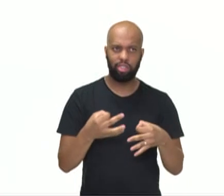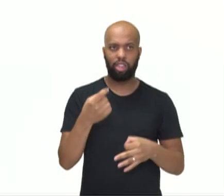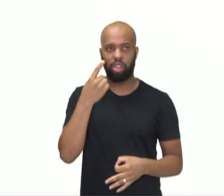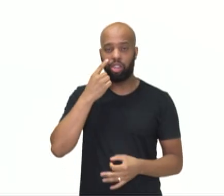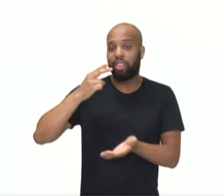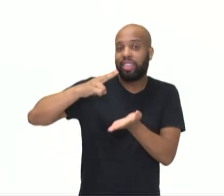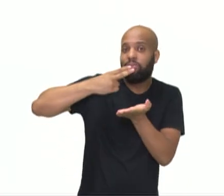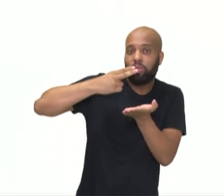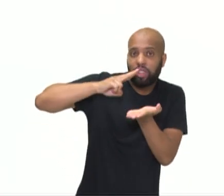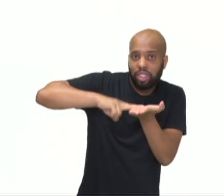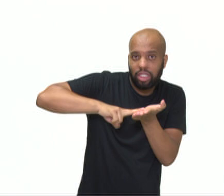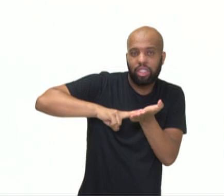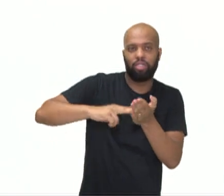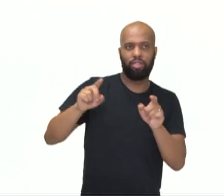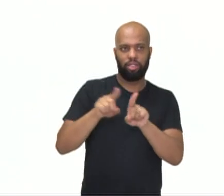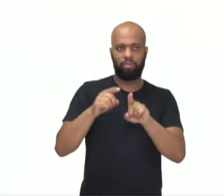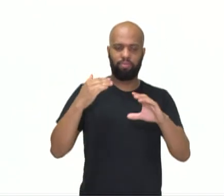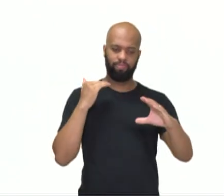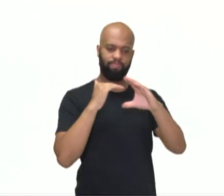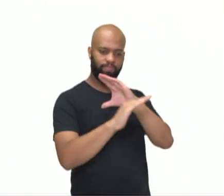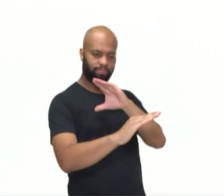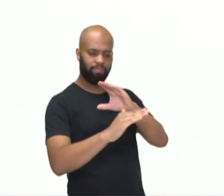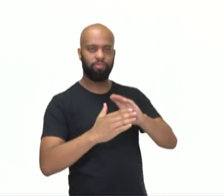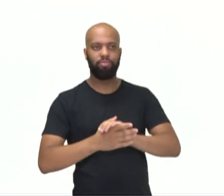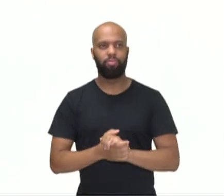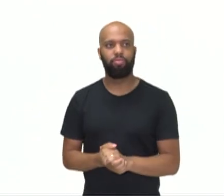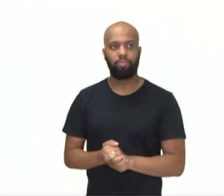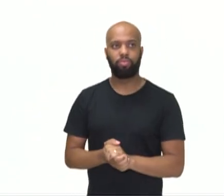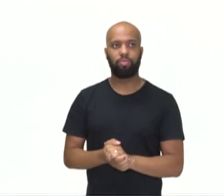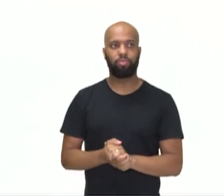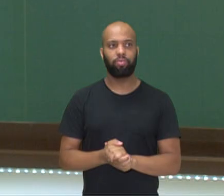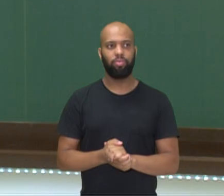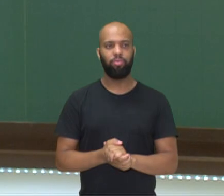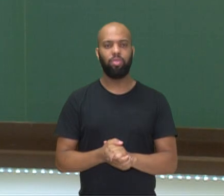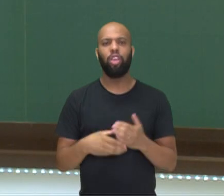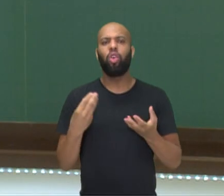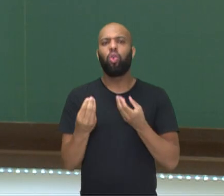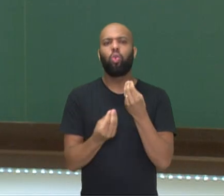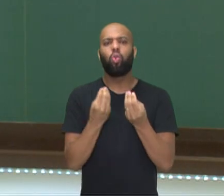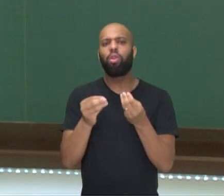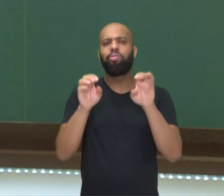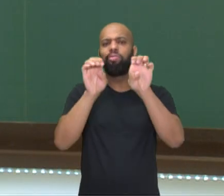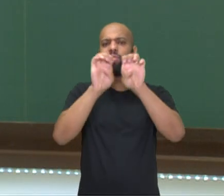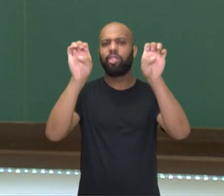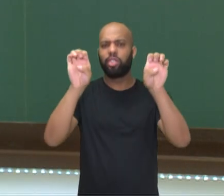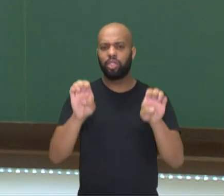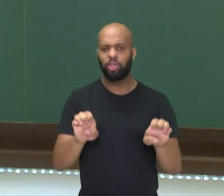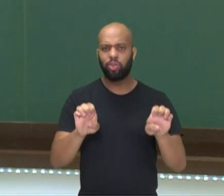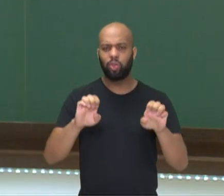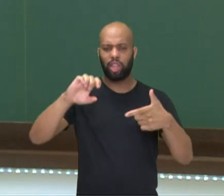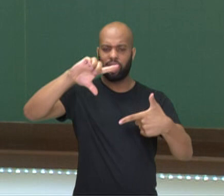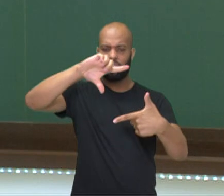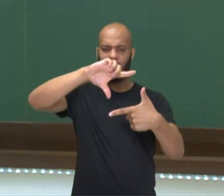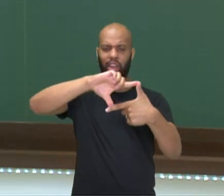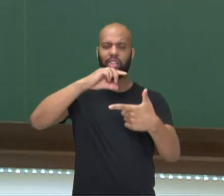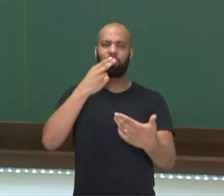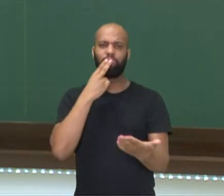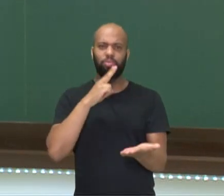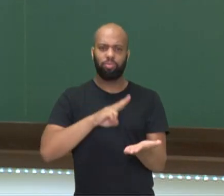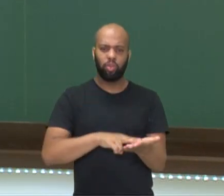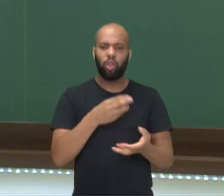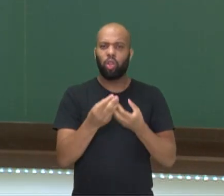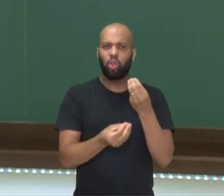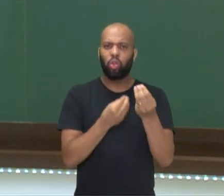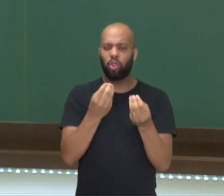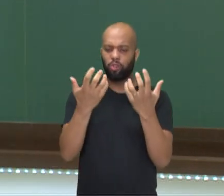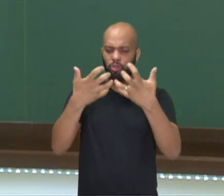selo para ser encaminhado. A estrutura, né, desse postal, como que ele funciona, como que